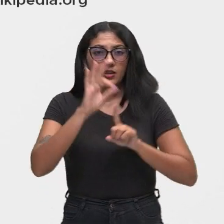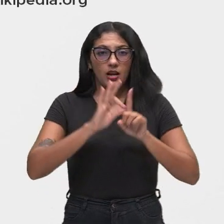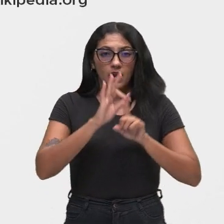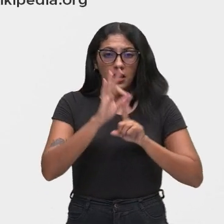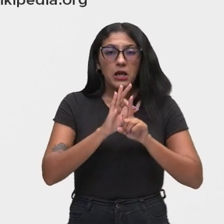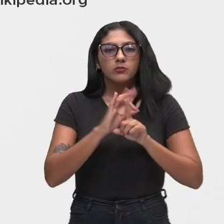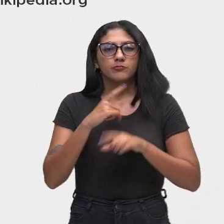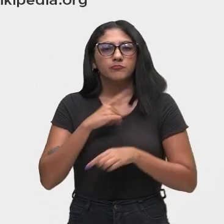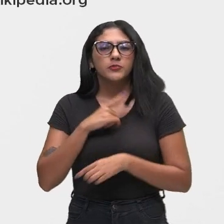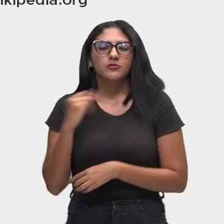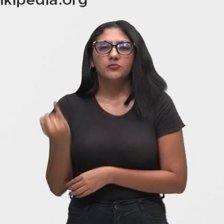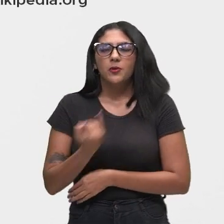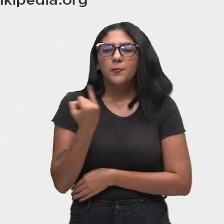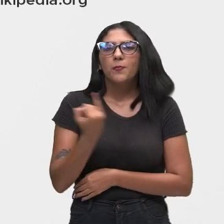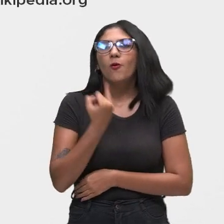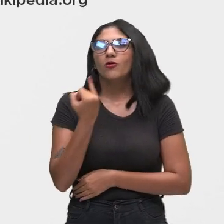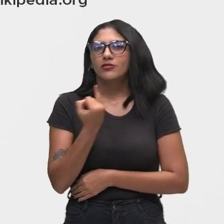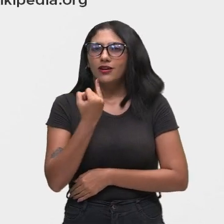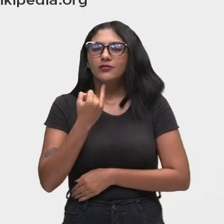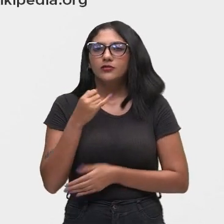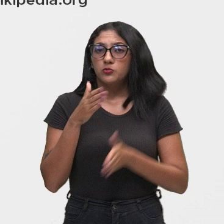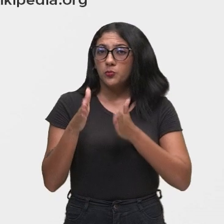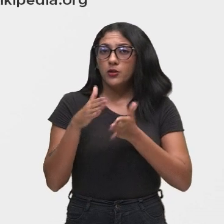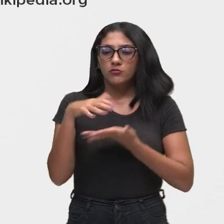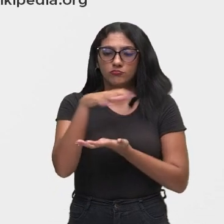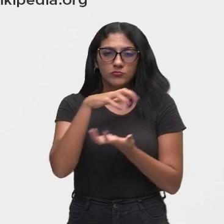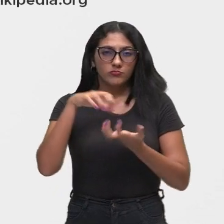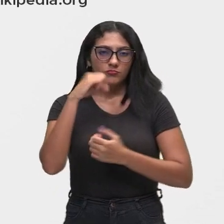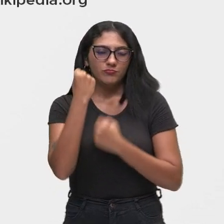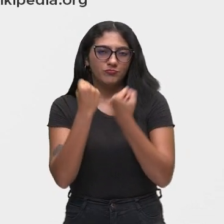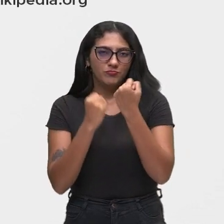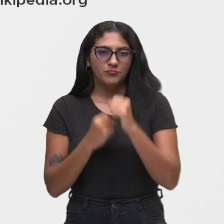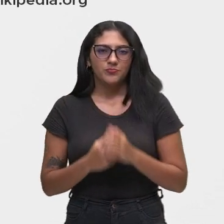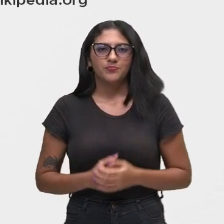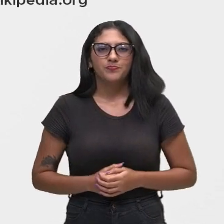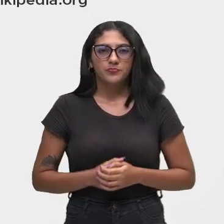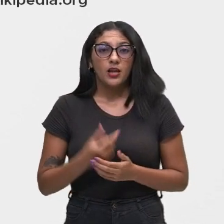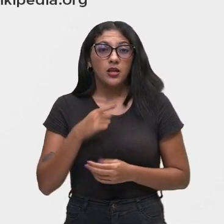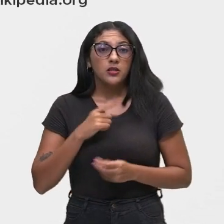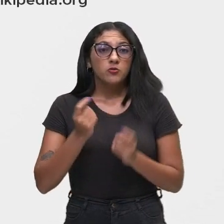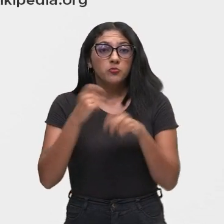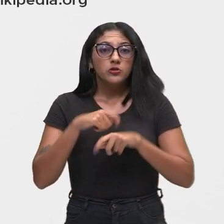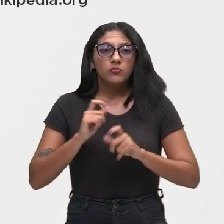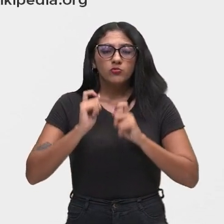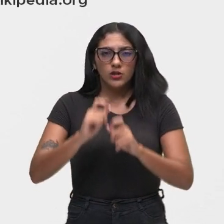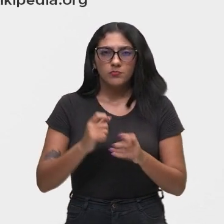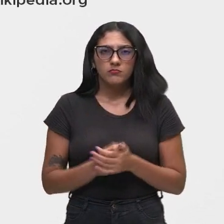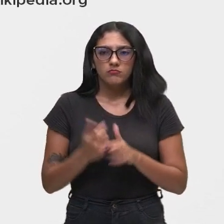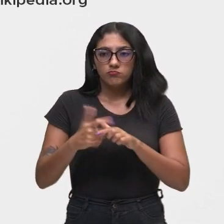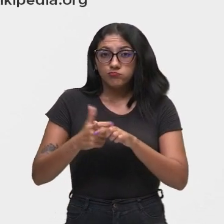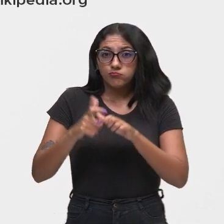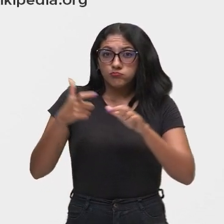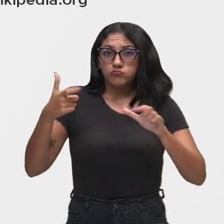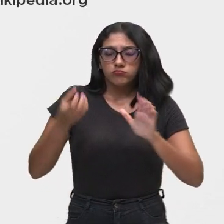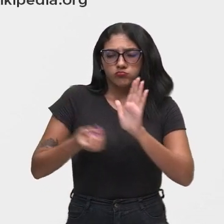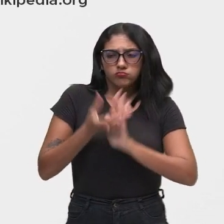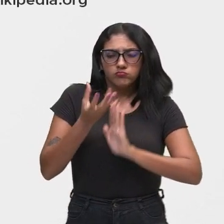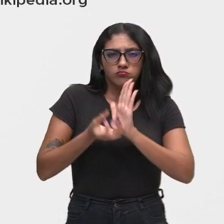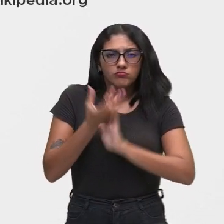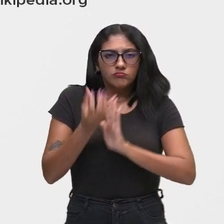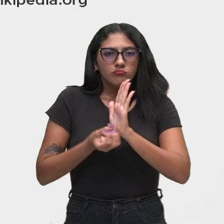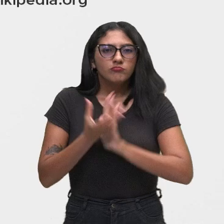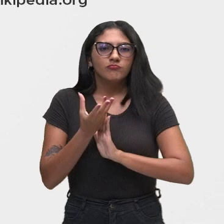né, para a Revolução Industrial. Então, elas permitiram aumentar a produção em uma escala nunca vista